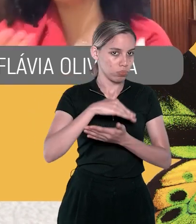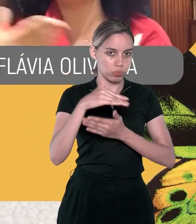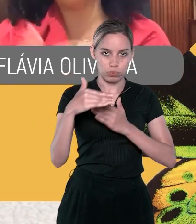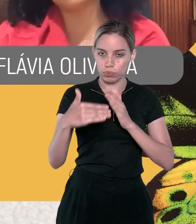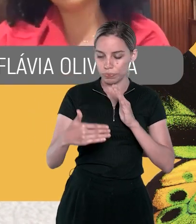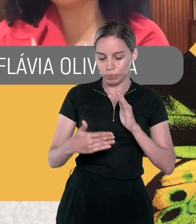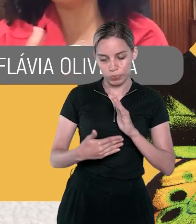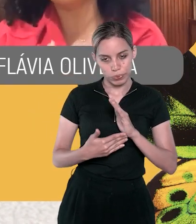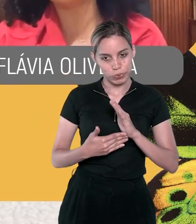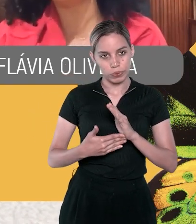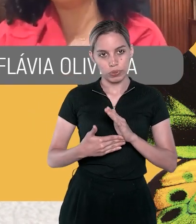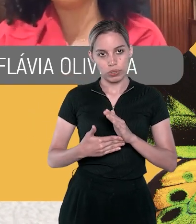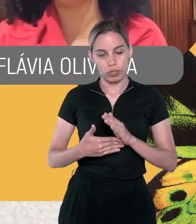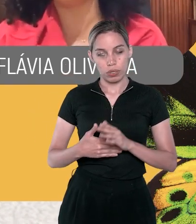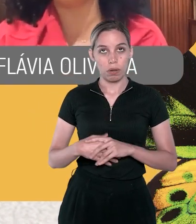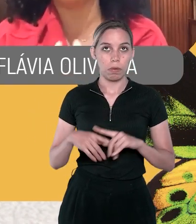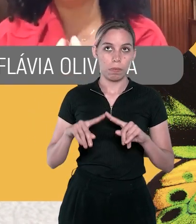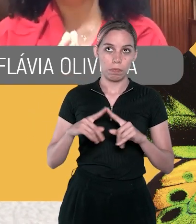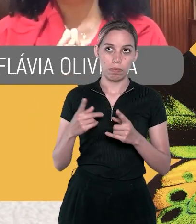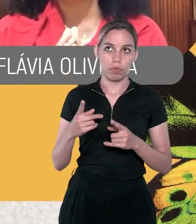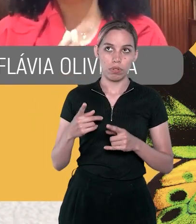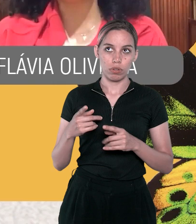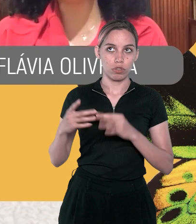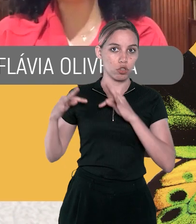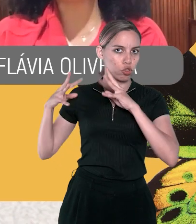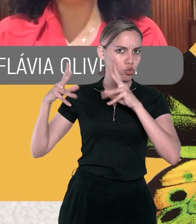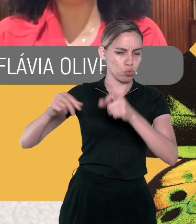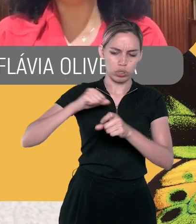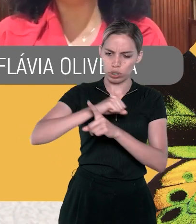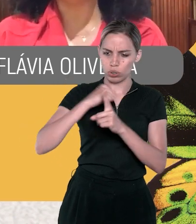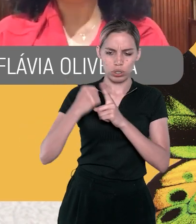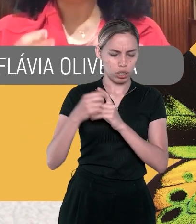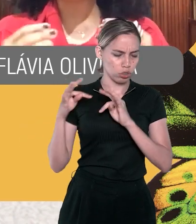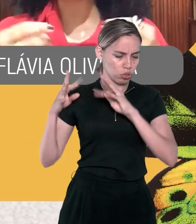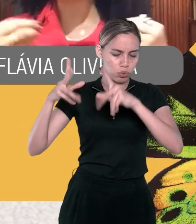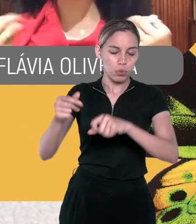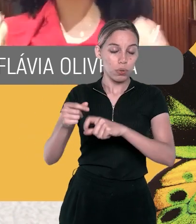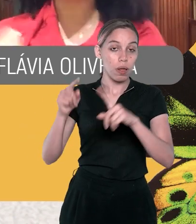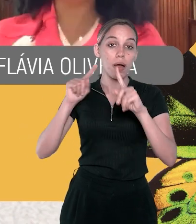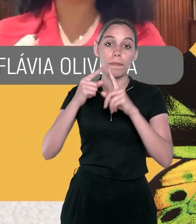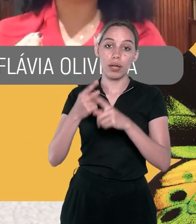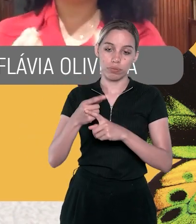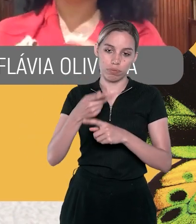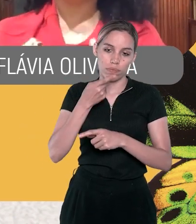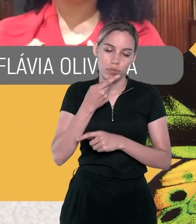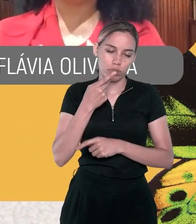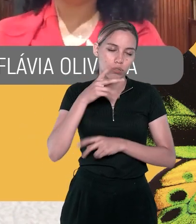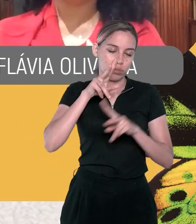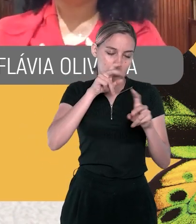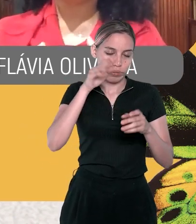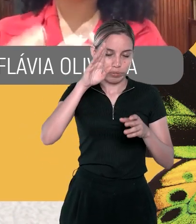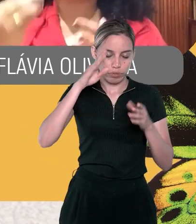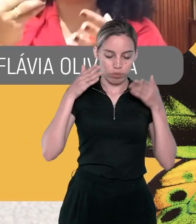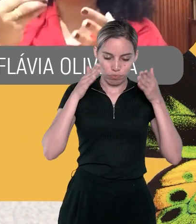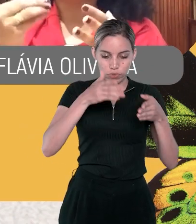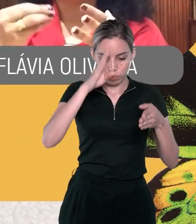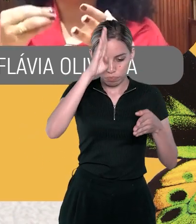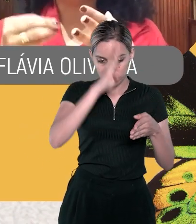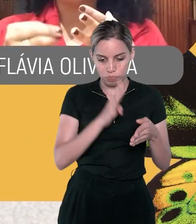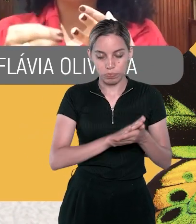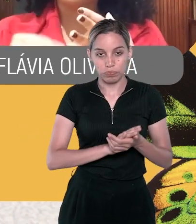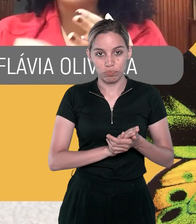muitas sociedades, mas vamos falar do Brasil em particular, nos ensina a naturalizar, né,